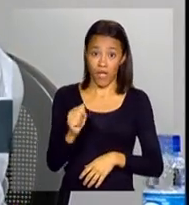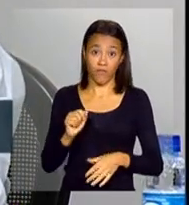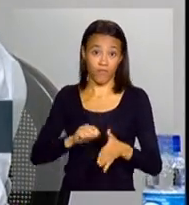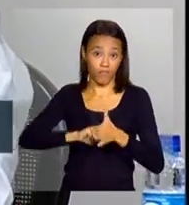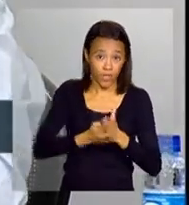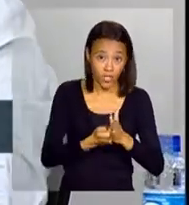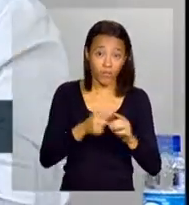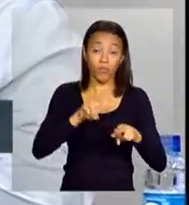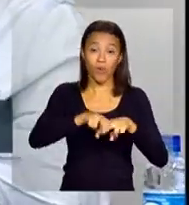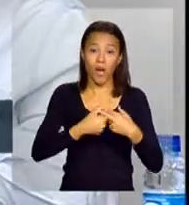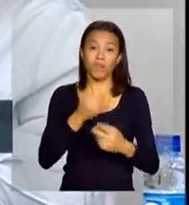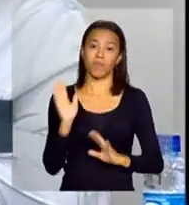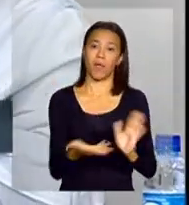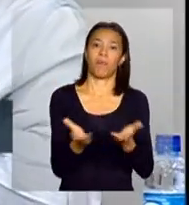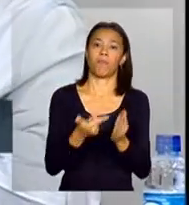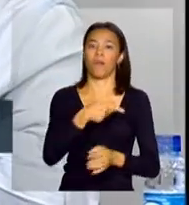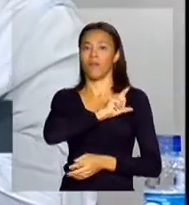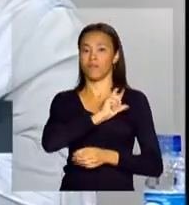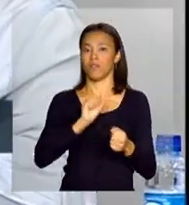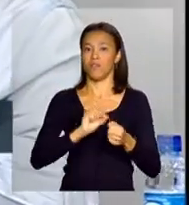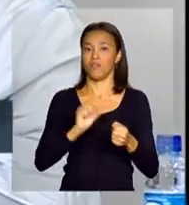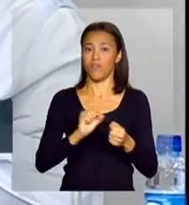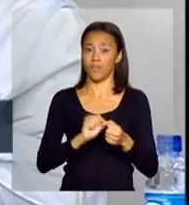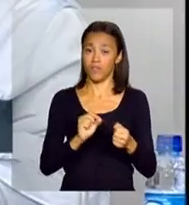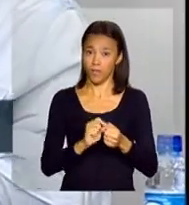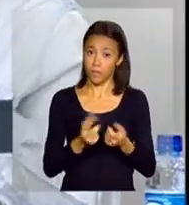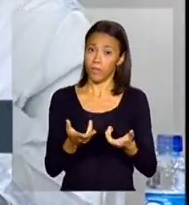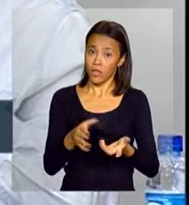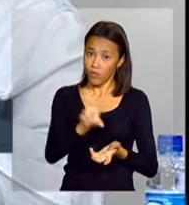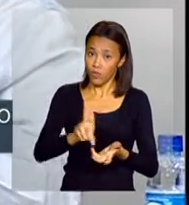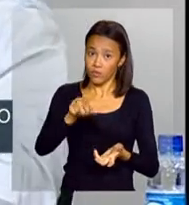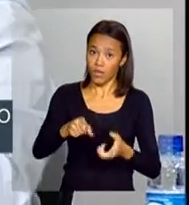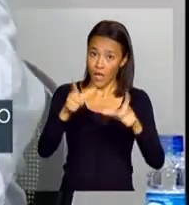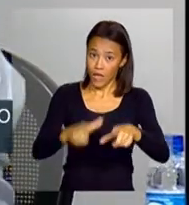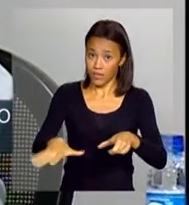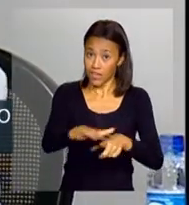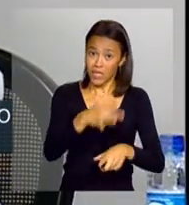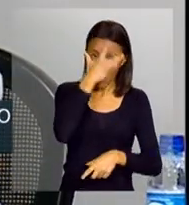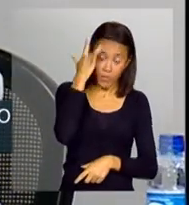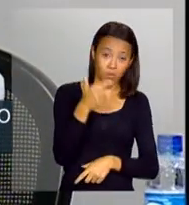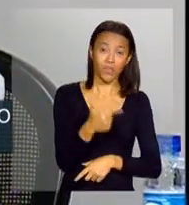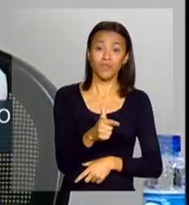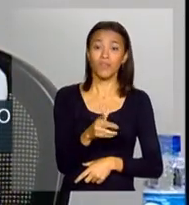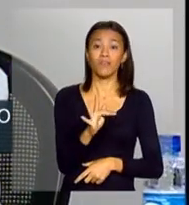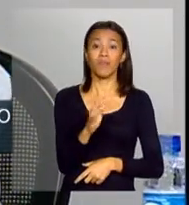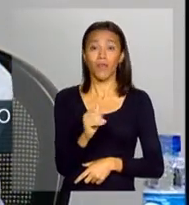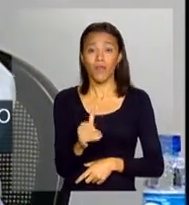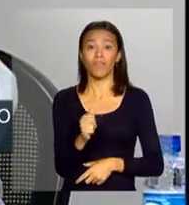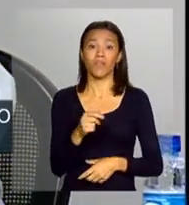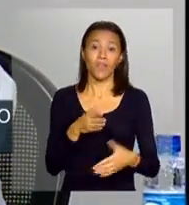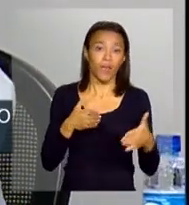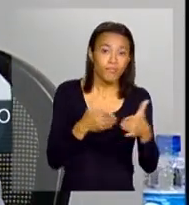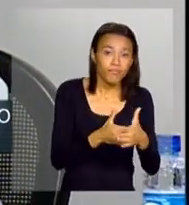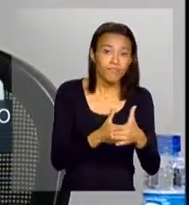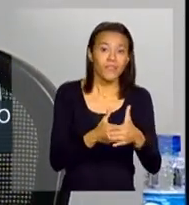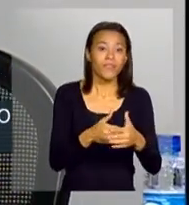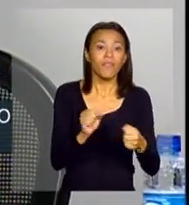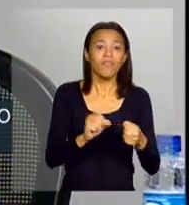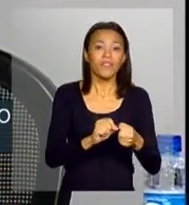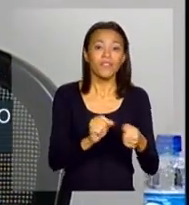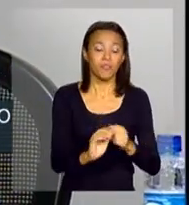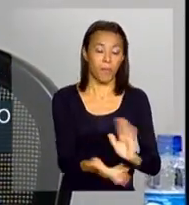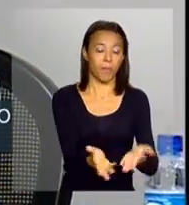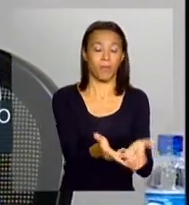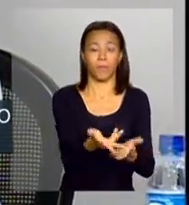desmatamentos anteriores e ele faz leasing dessas áreas e uma pessoa sem CPF cadastrado, embargado, está operando o